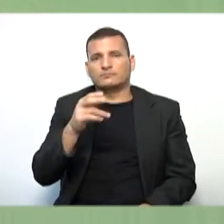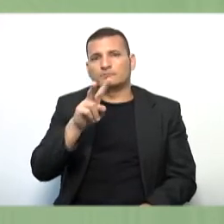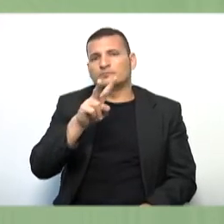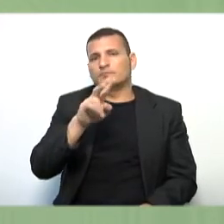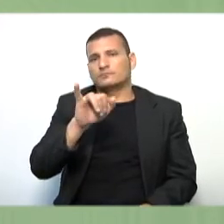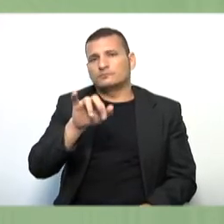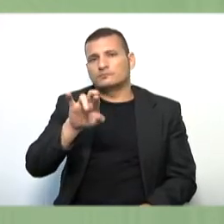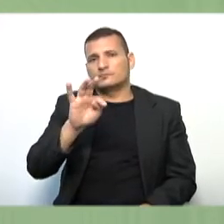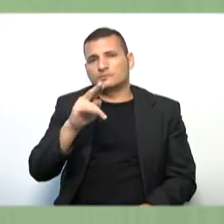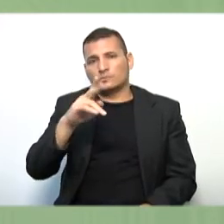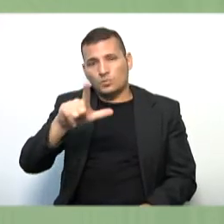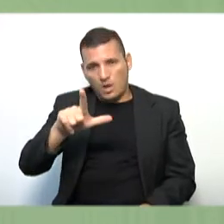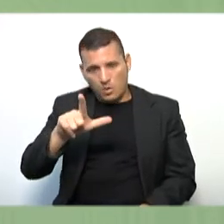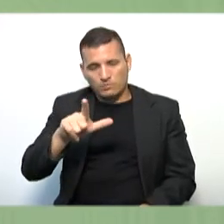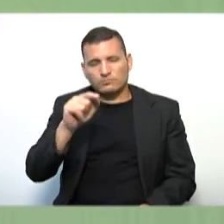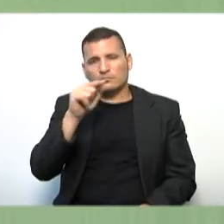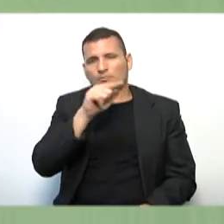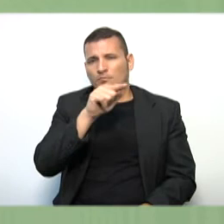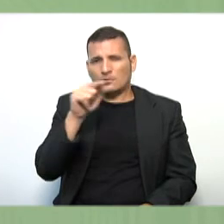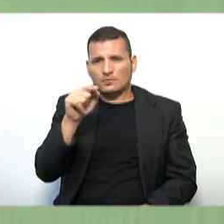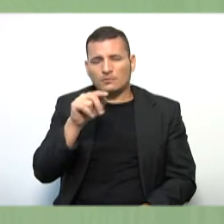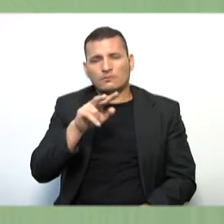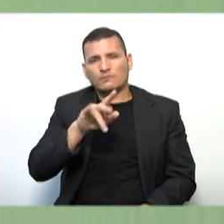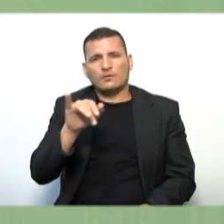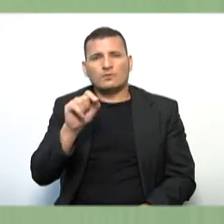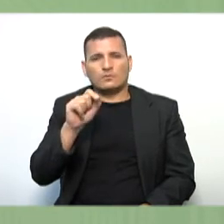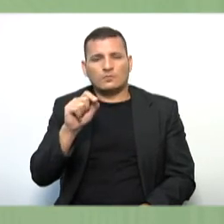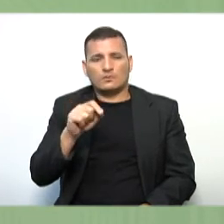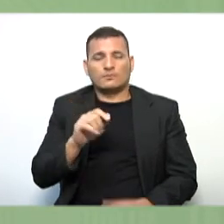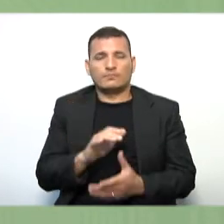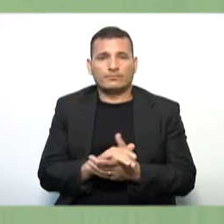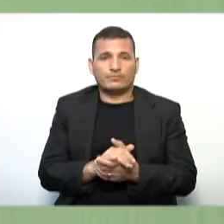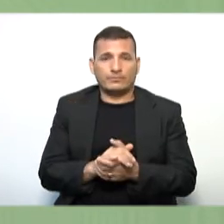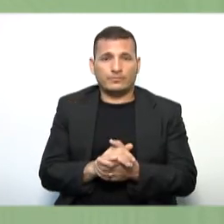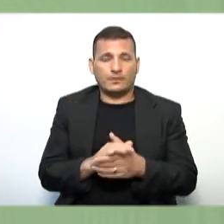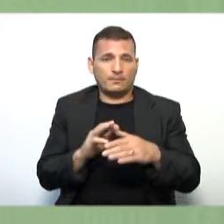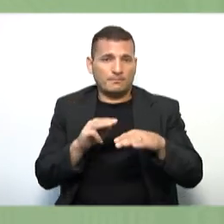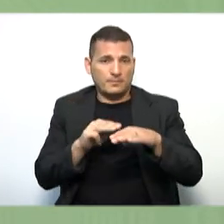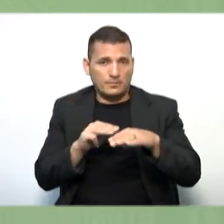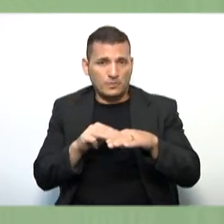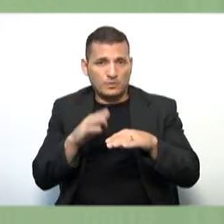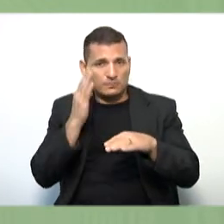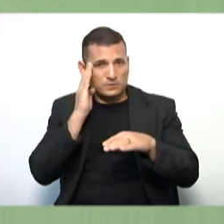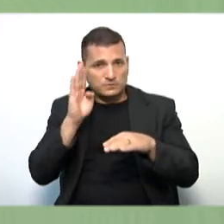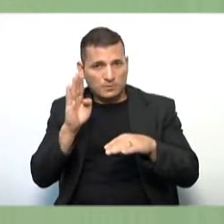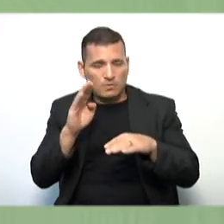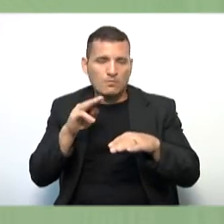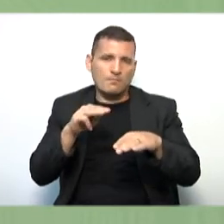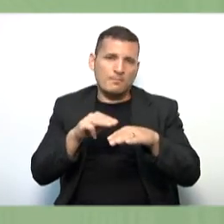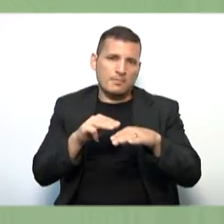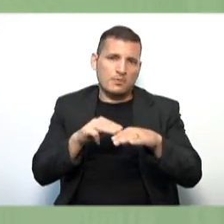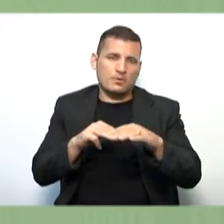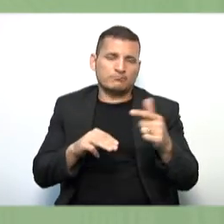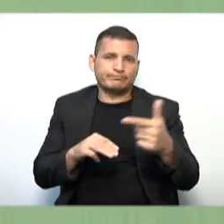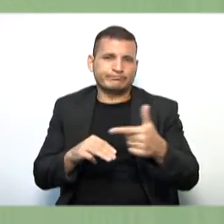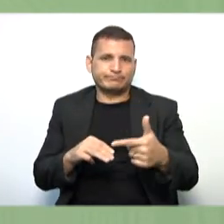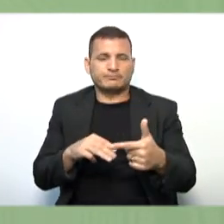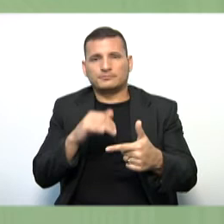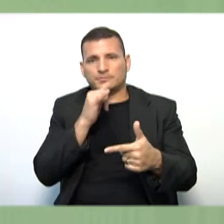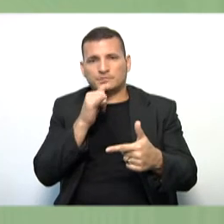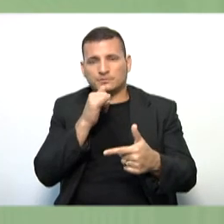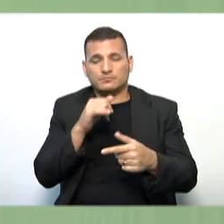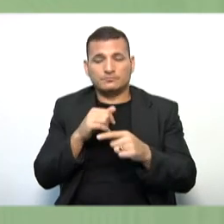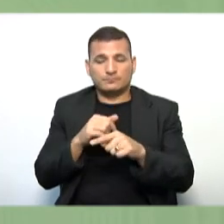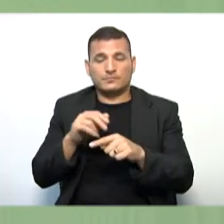vai, vamos dizer assim, combinar memória principal e memória secundária. Por exemplo, um HD